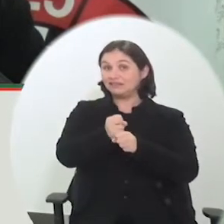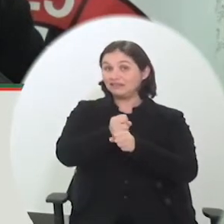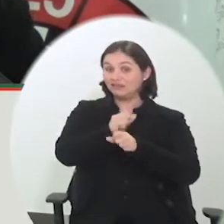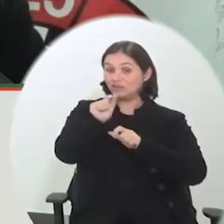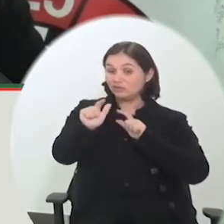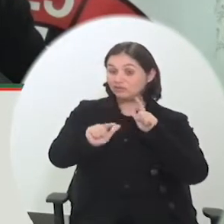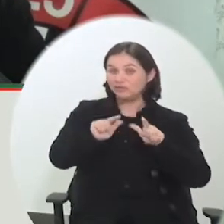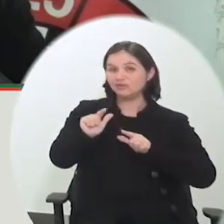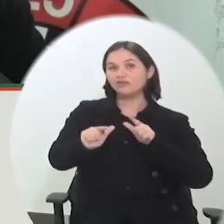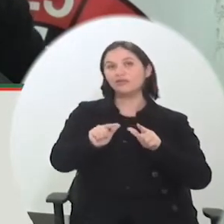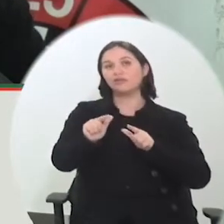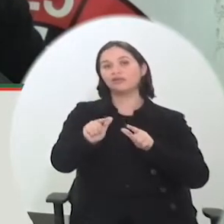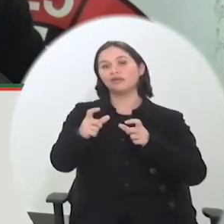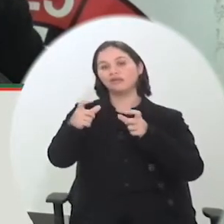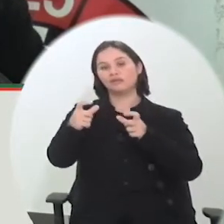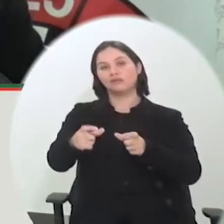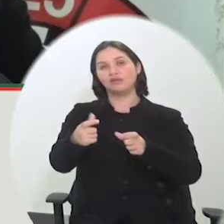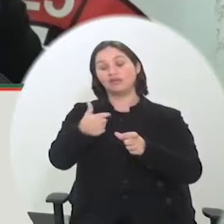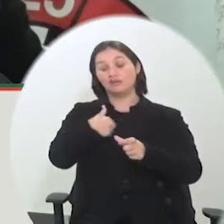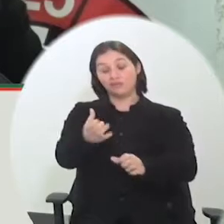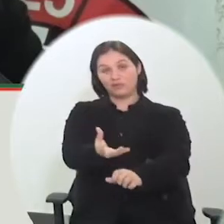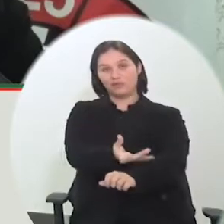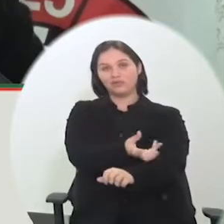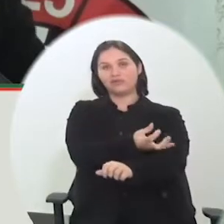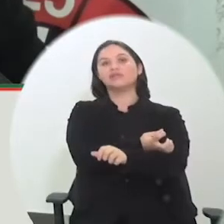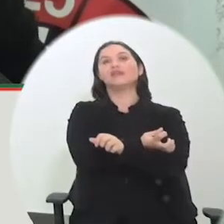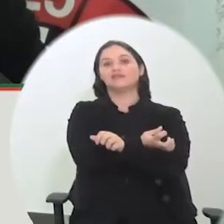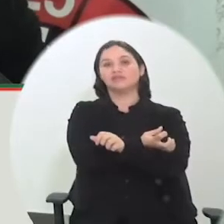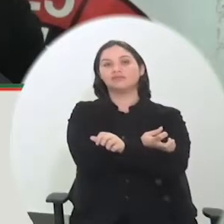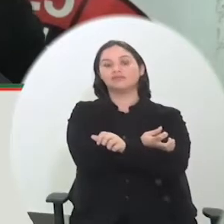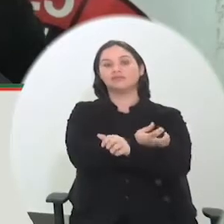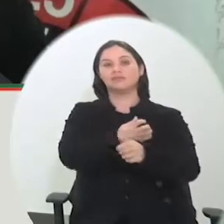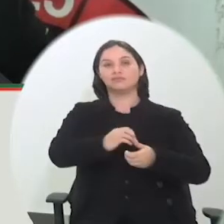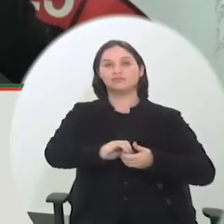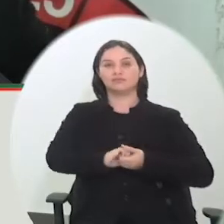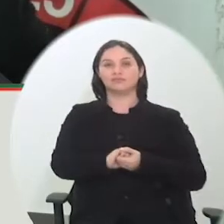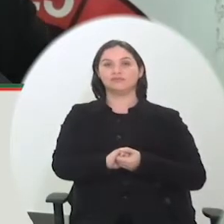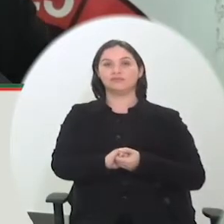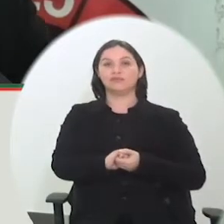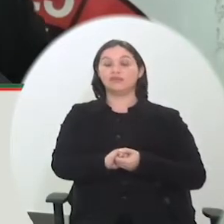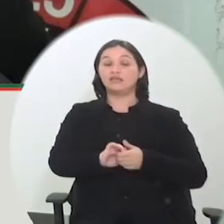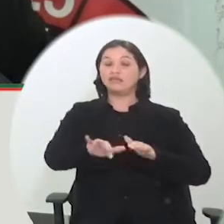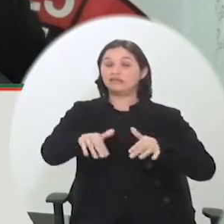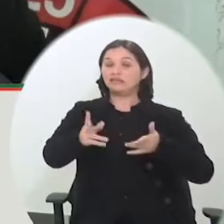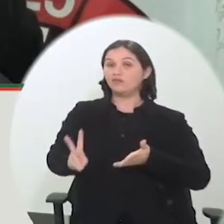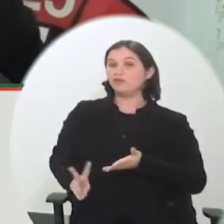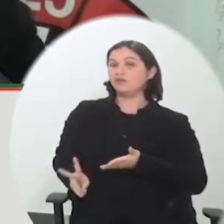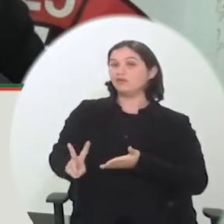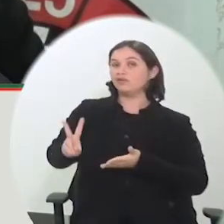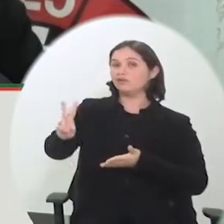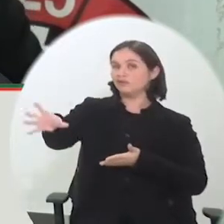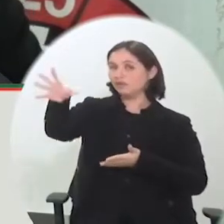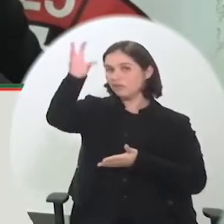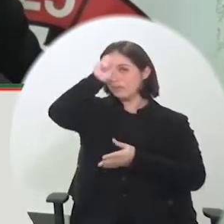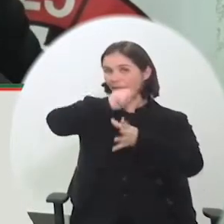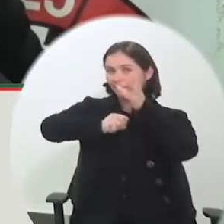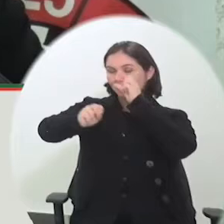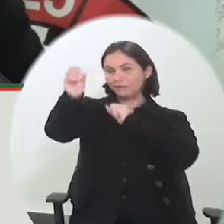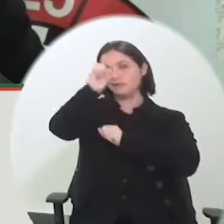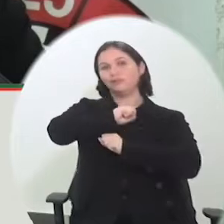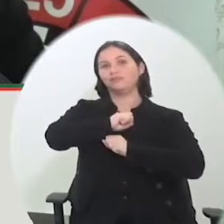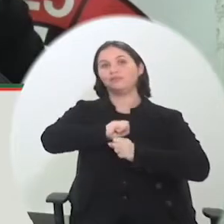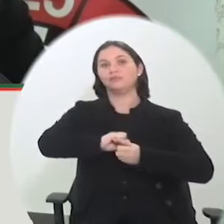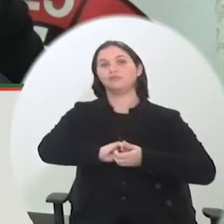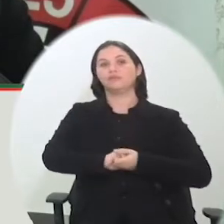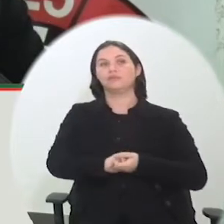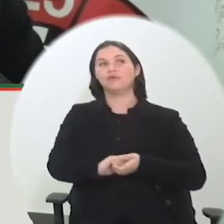foi uma parte da minha história também. Uma parte onde a gente aprende muitos valores. Dentro da Polícia Civil eu aprendi muitos valores.